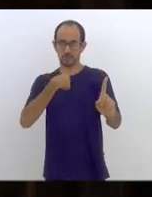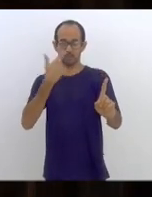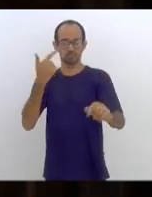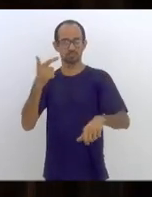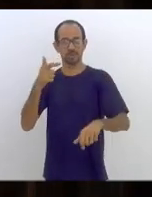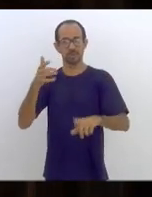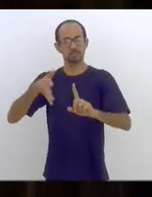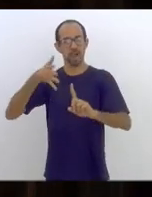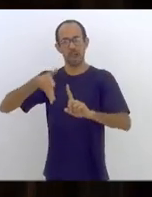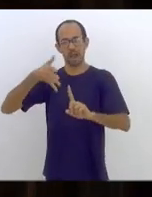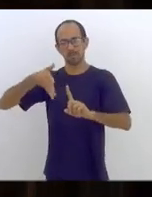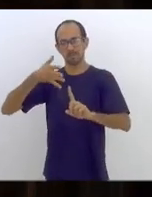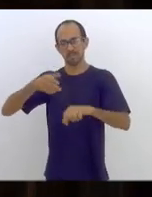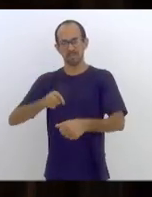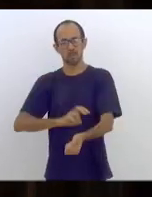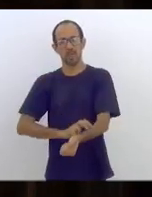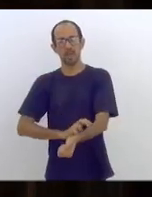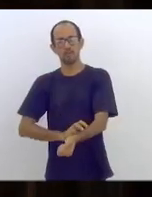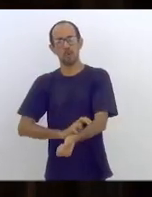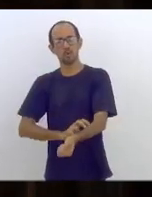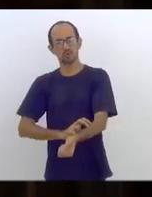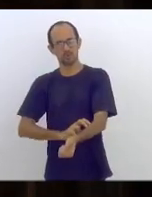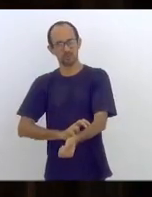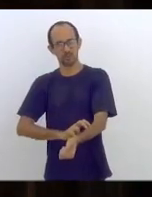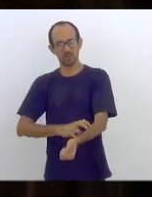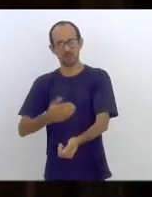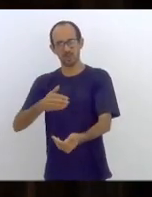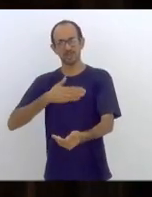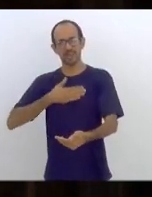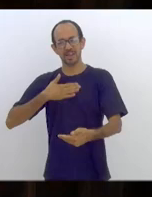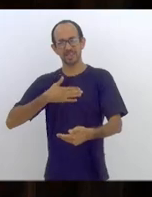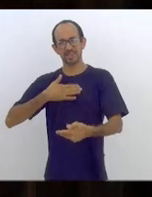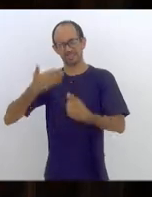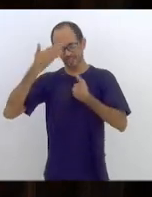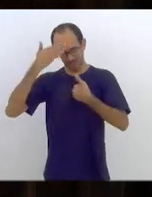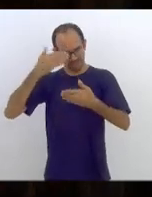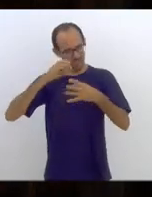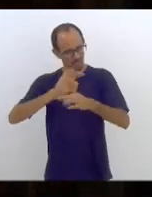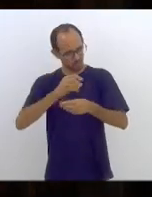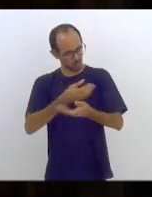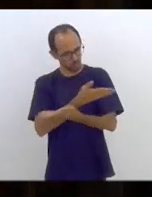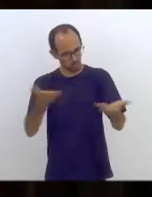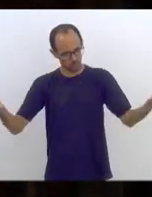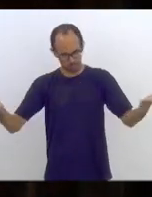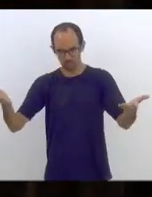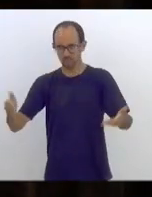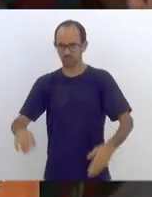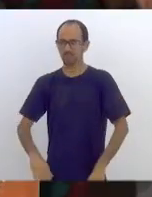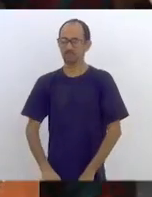né, eu estou muito nervoso e gostaria de agradecer a vocês, obrigado.